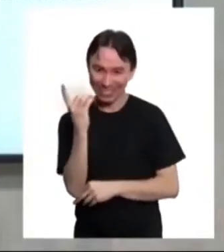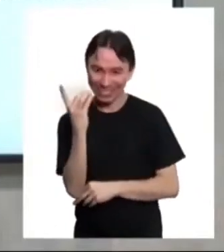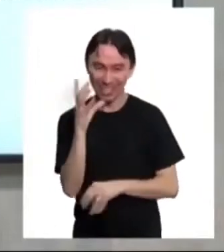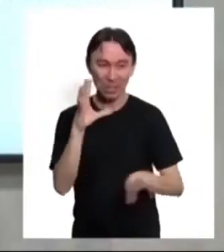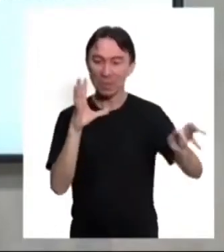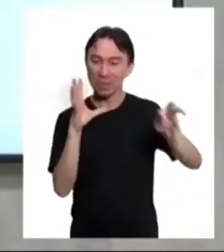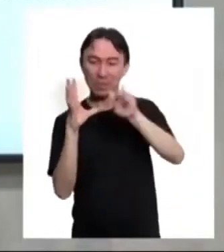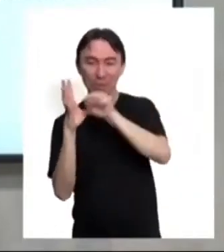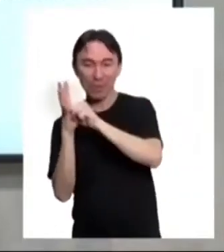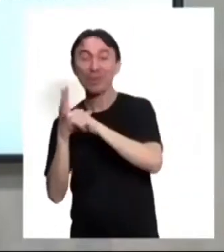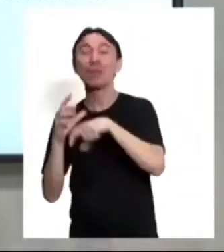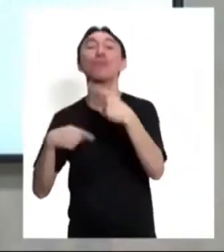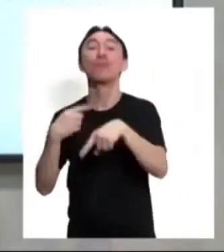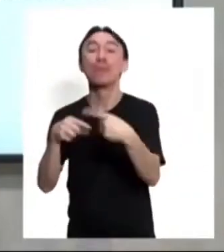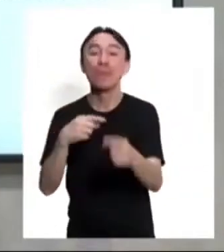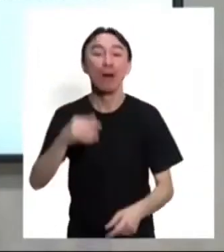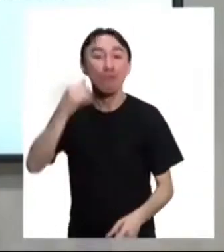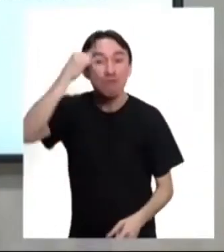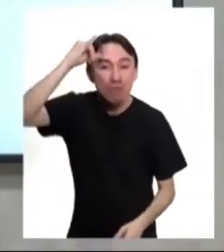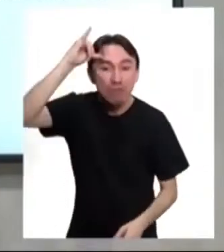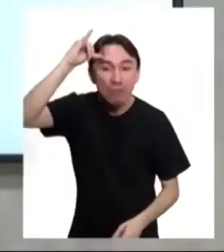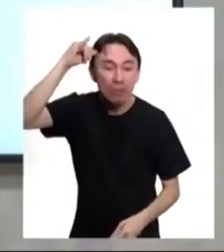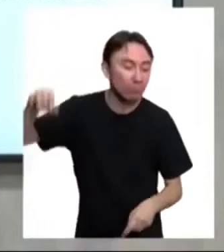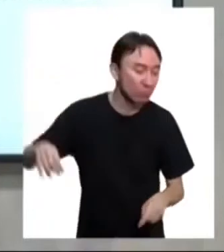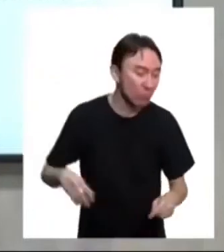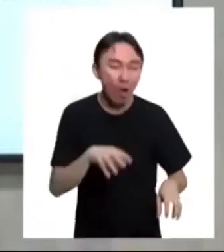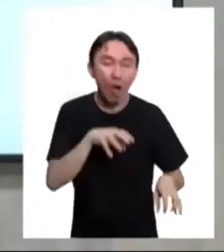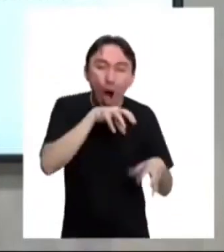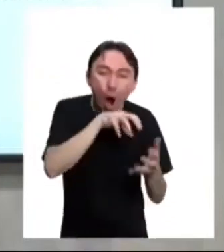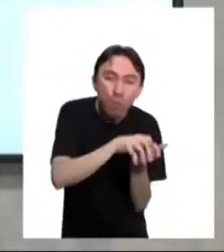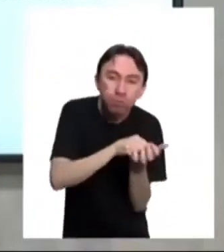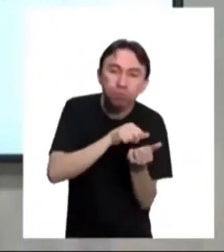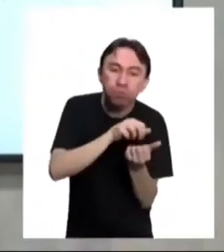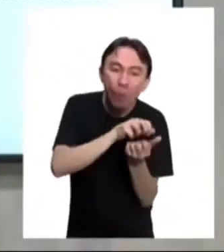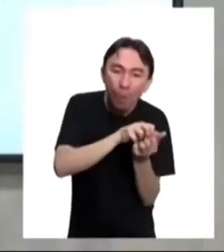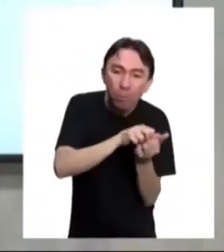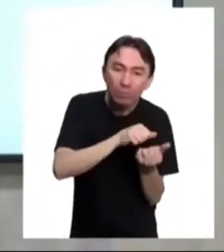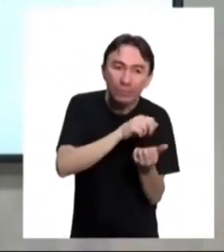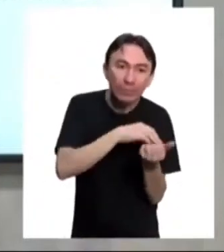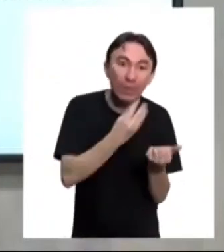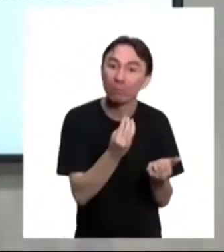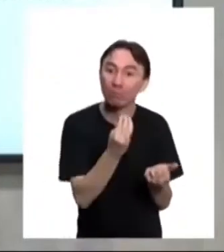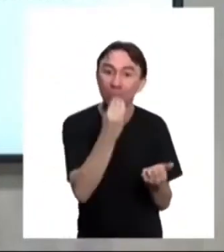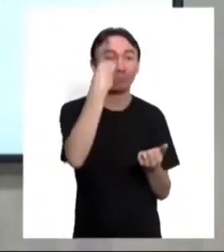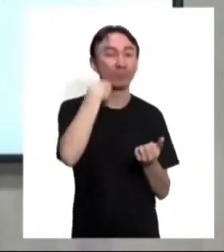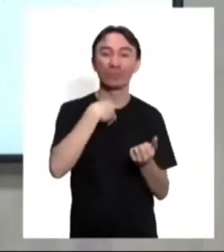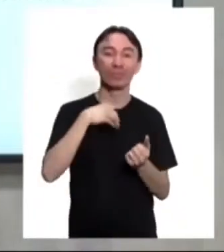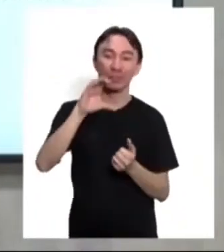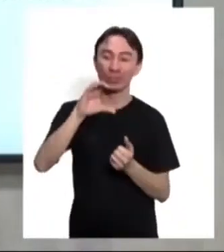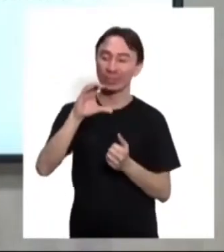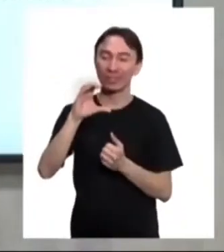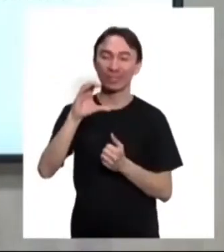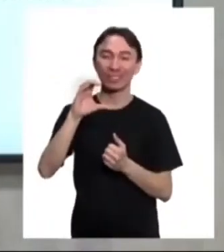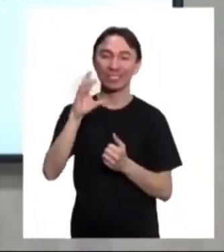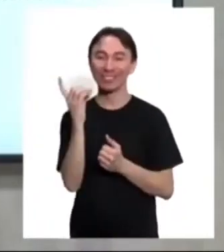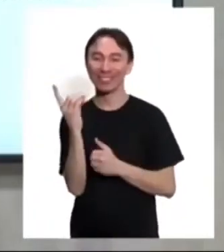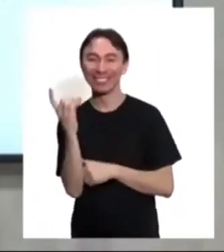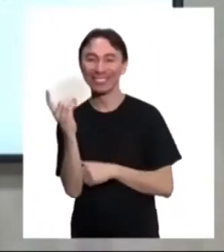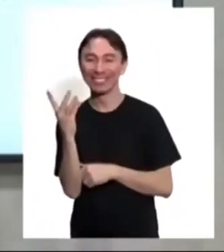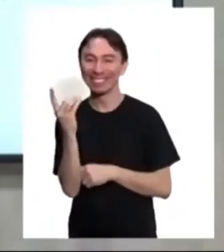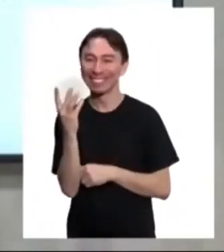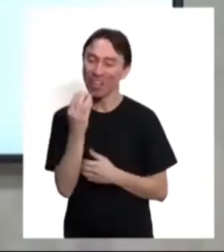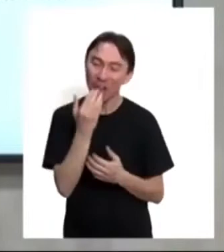lá e come a planta. Ela incorporou carbono 14 pela alimentação.